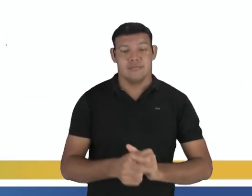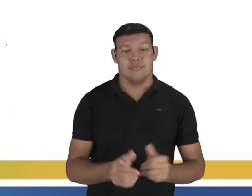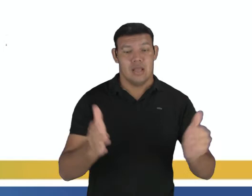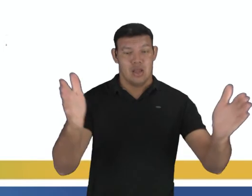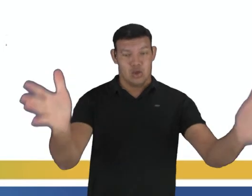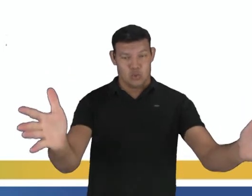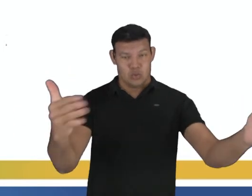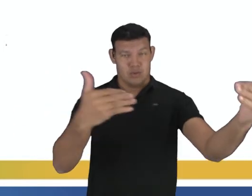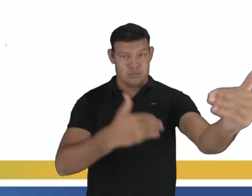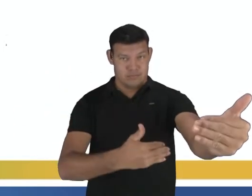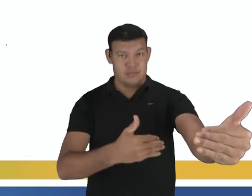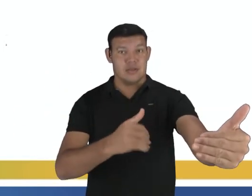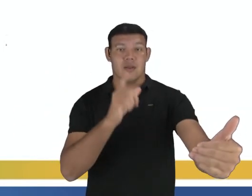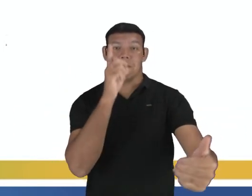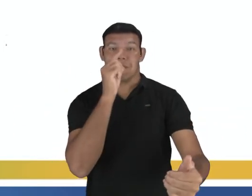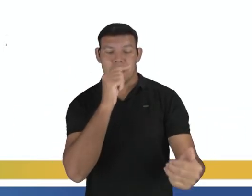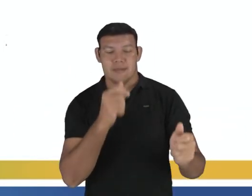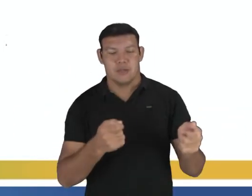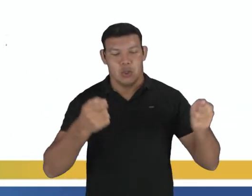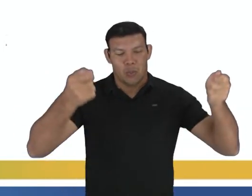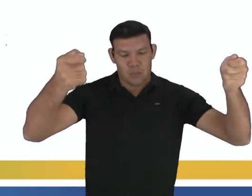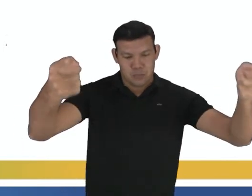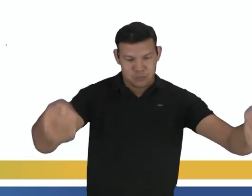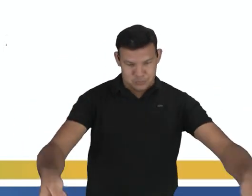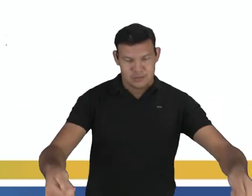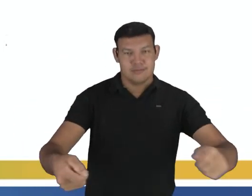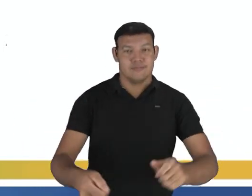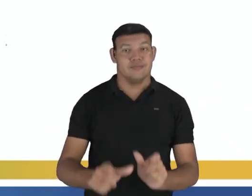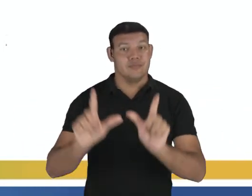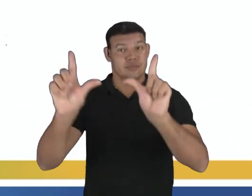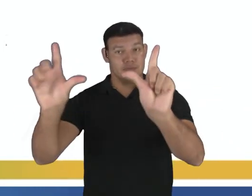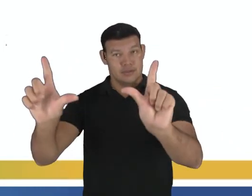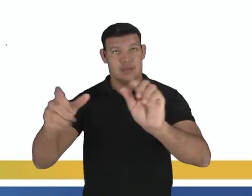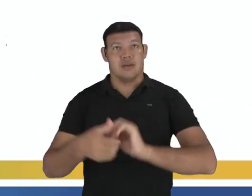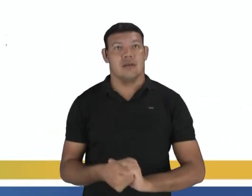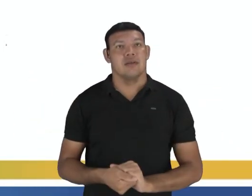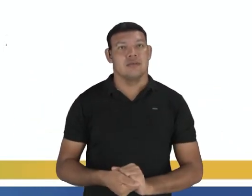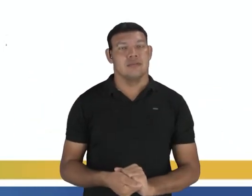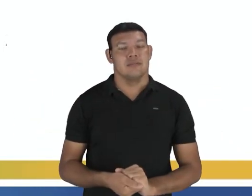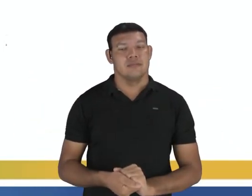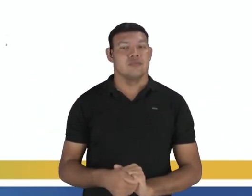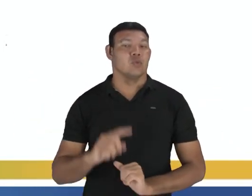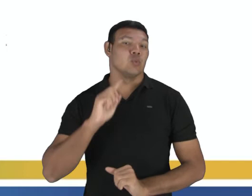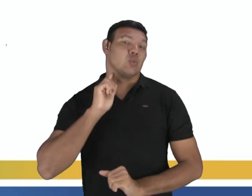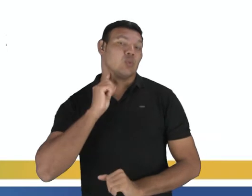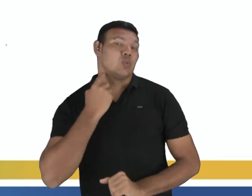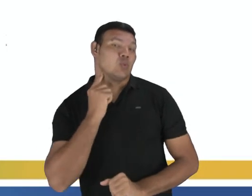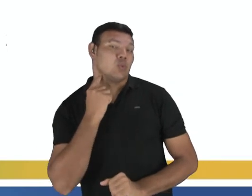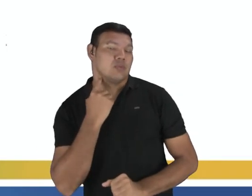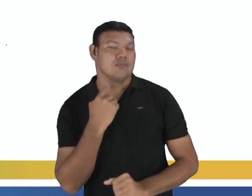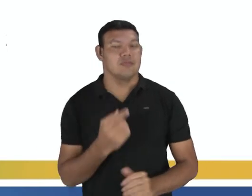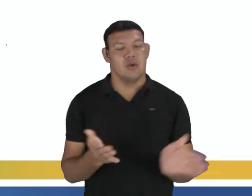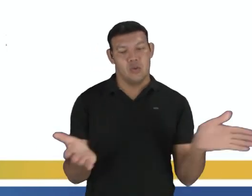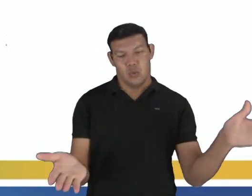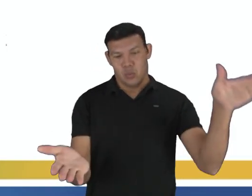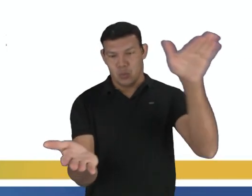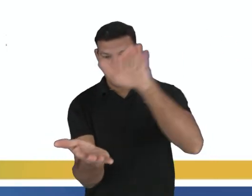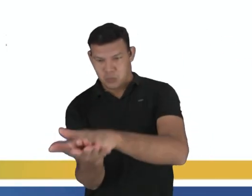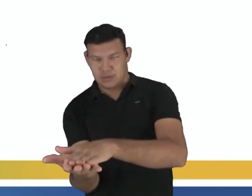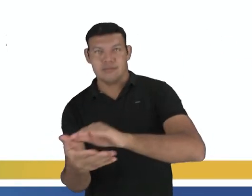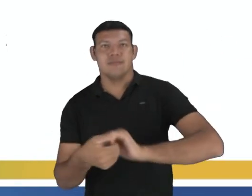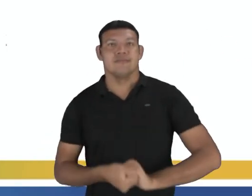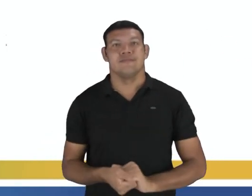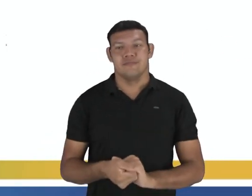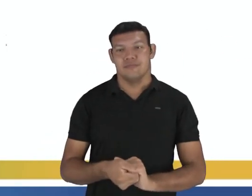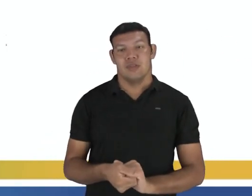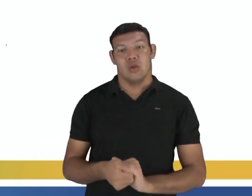está tampando a caixa de água. No segundo, ele está tampando também a caixa de lixo.